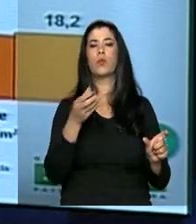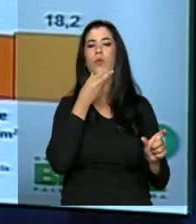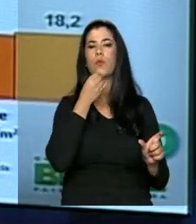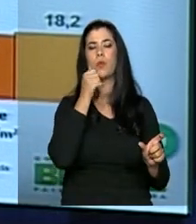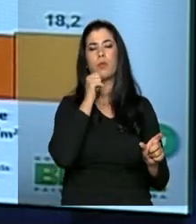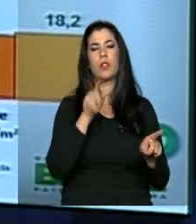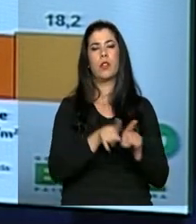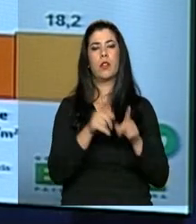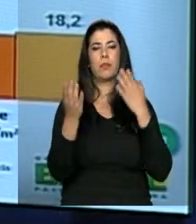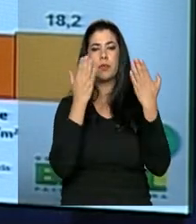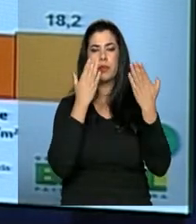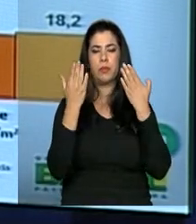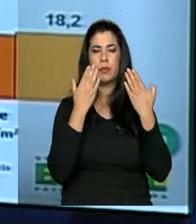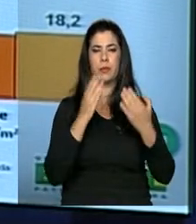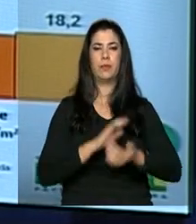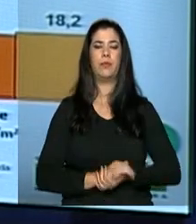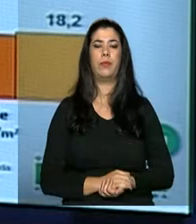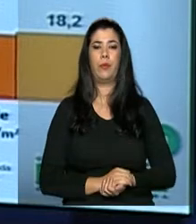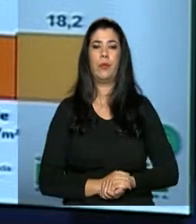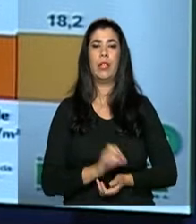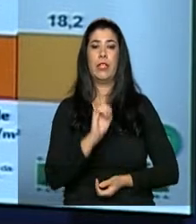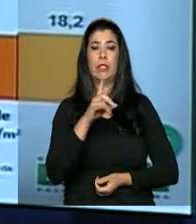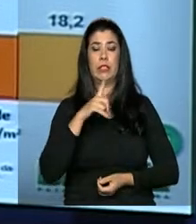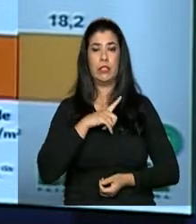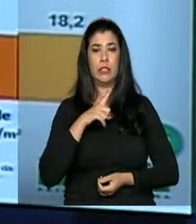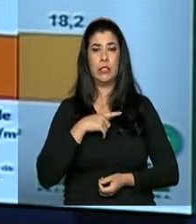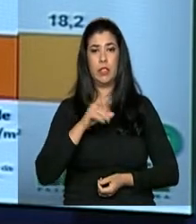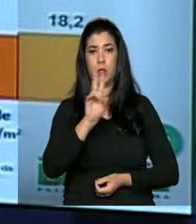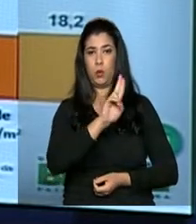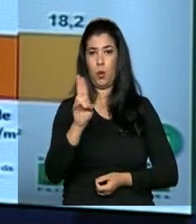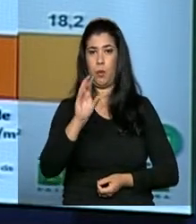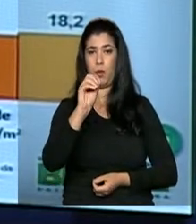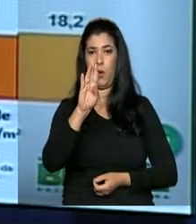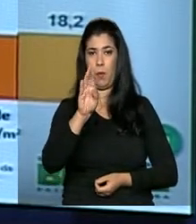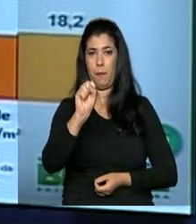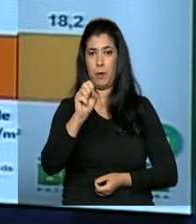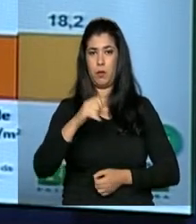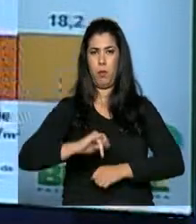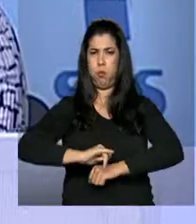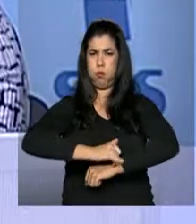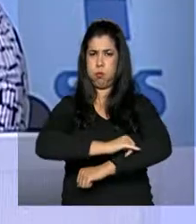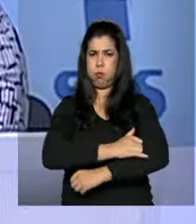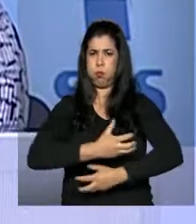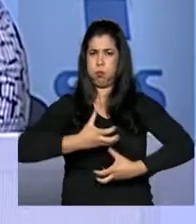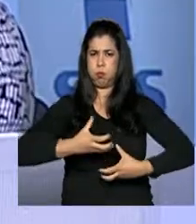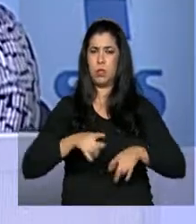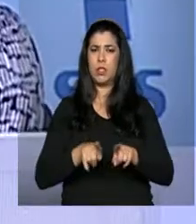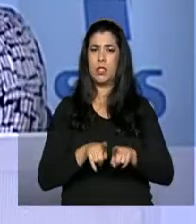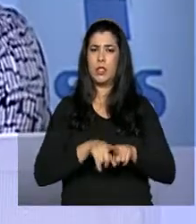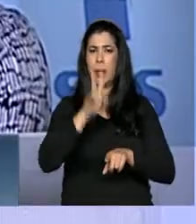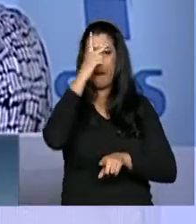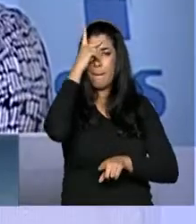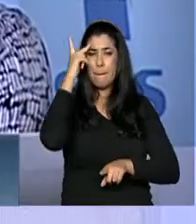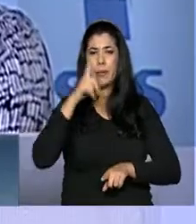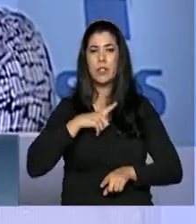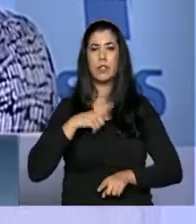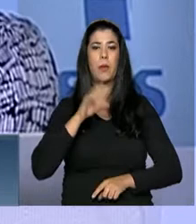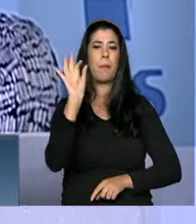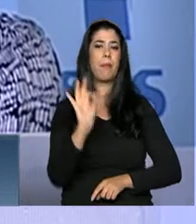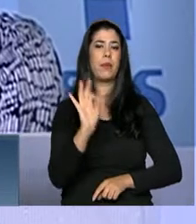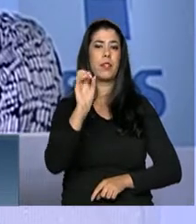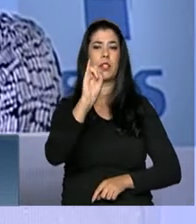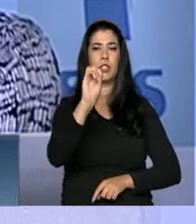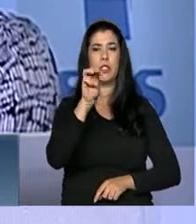em relação à obesidade. Consideramos como obesos, então, todos aqueles que têm um índice de massa